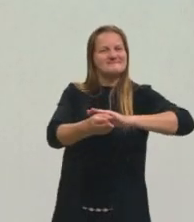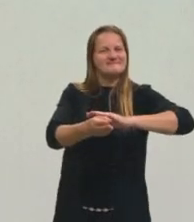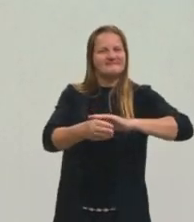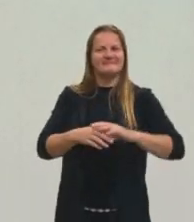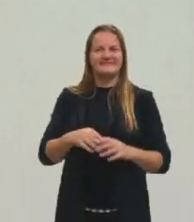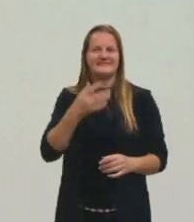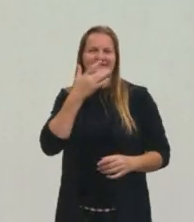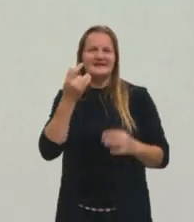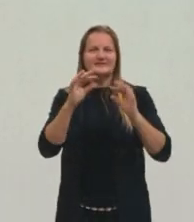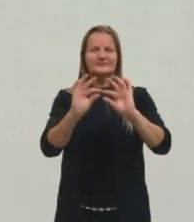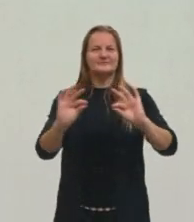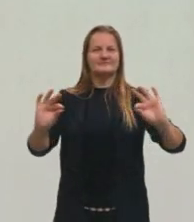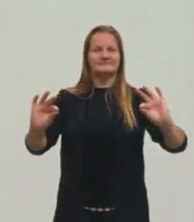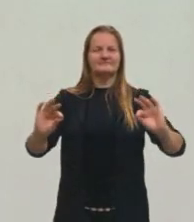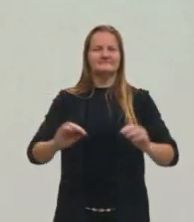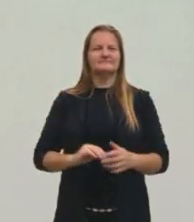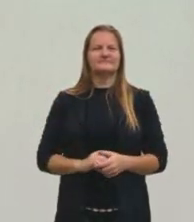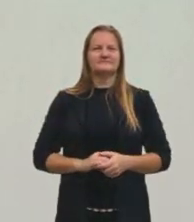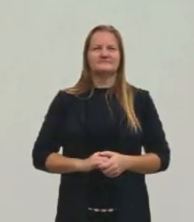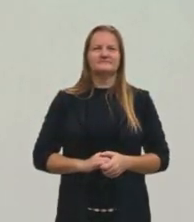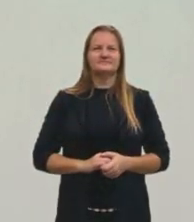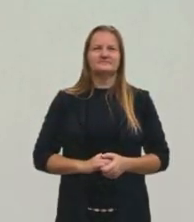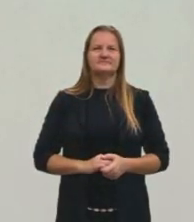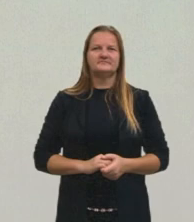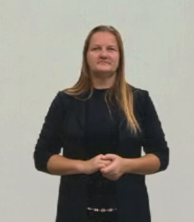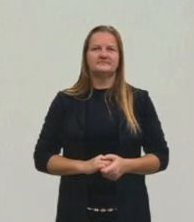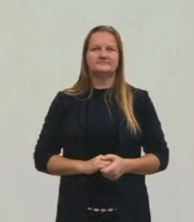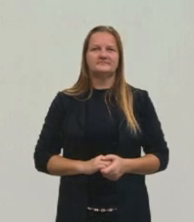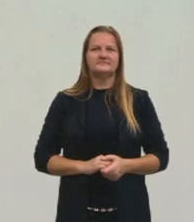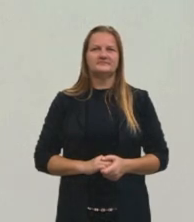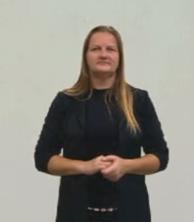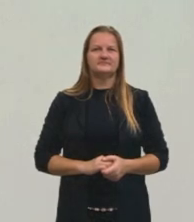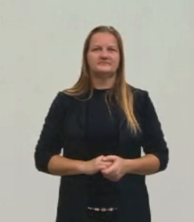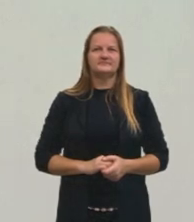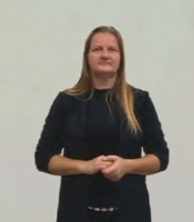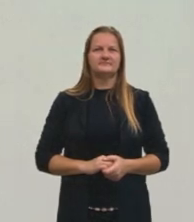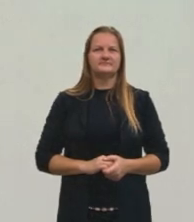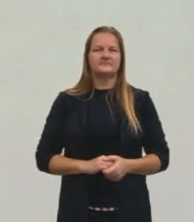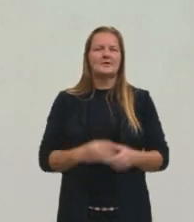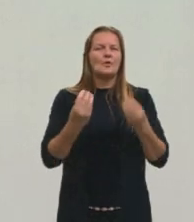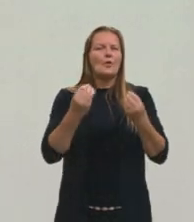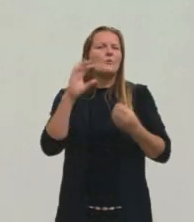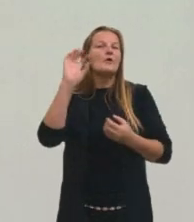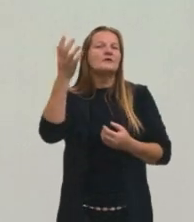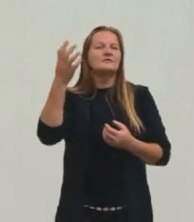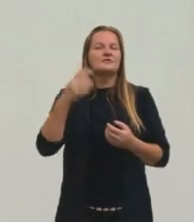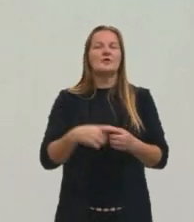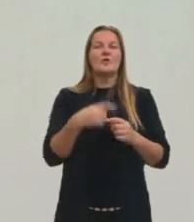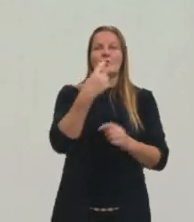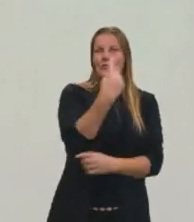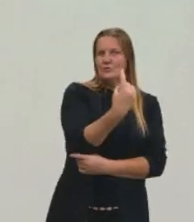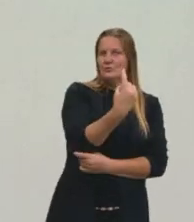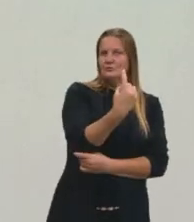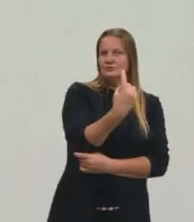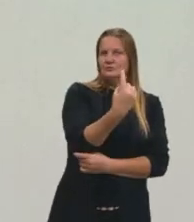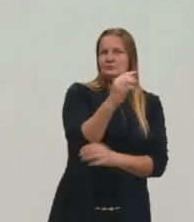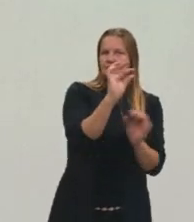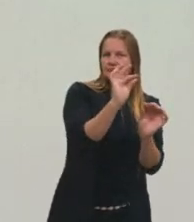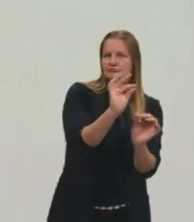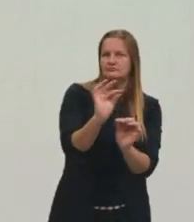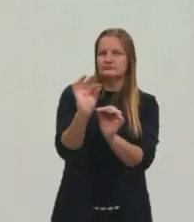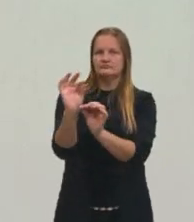mais simples depois tá Ah tá tô mantenho como que eu resolvi isso aqui eu mandei um né